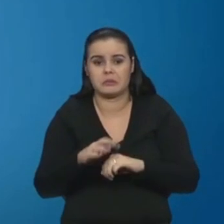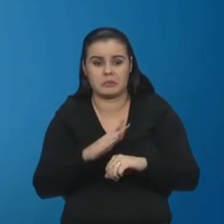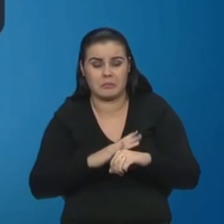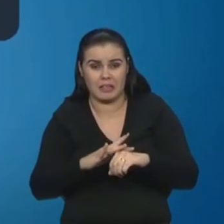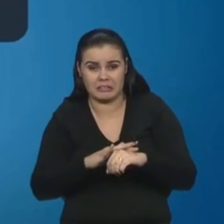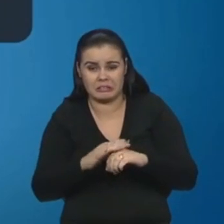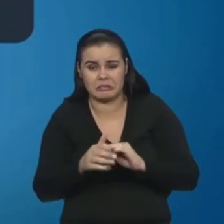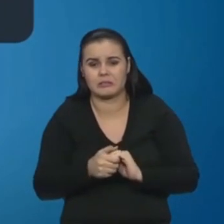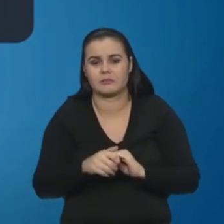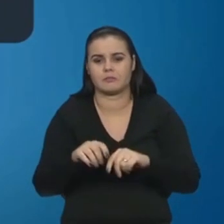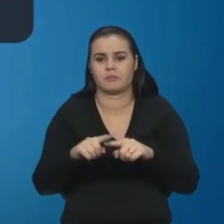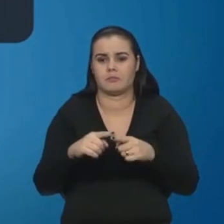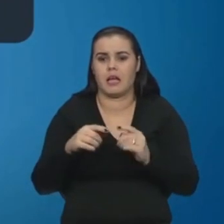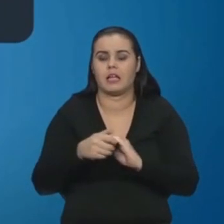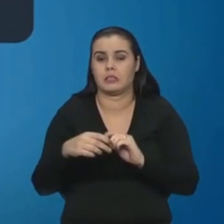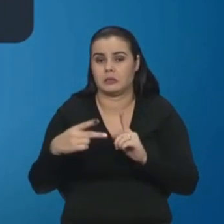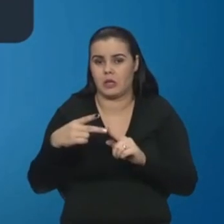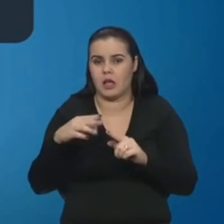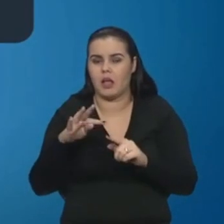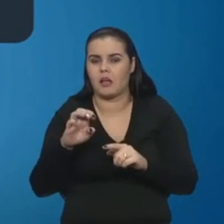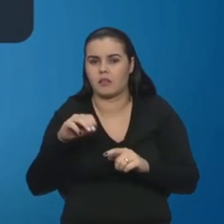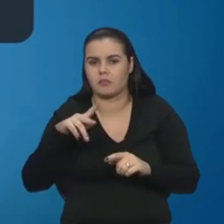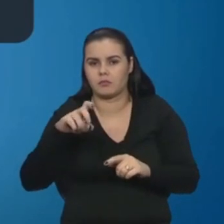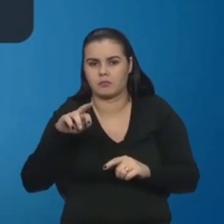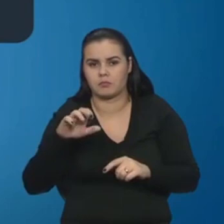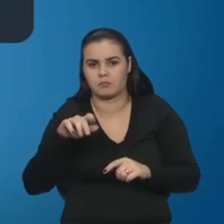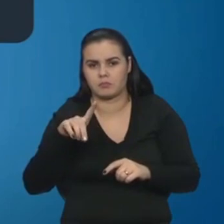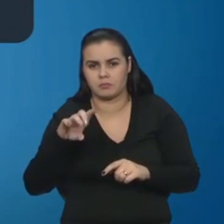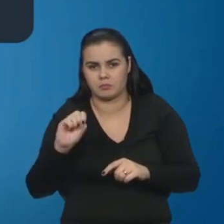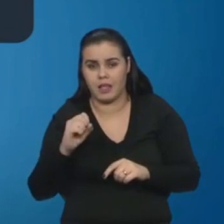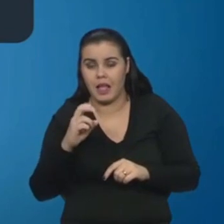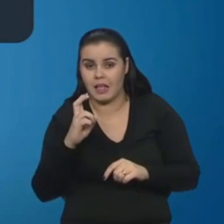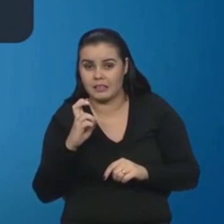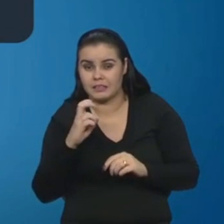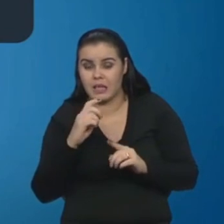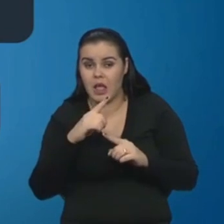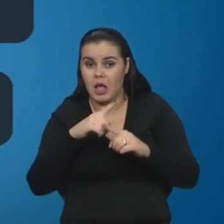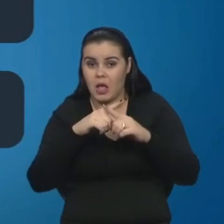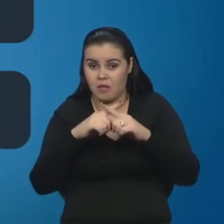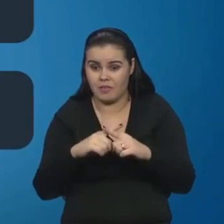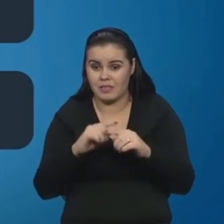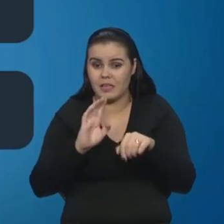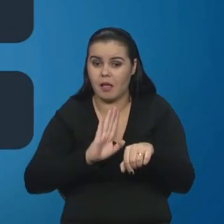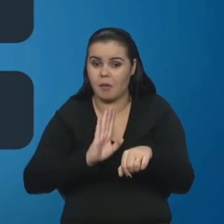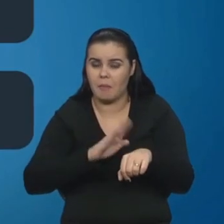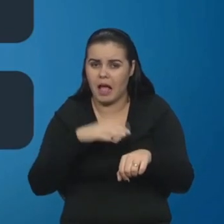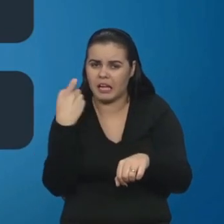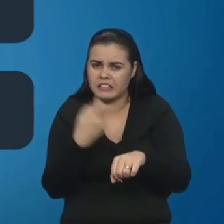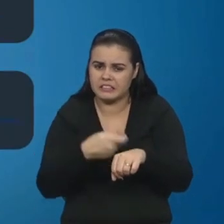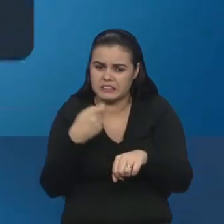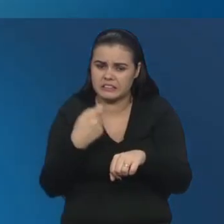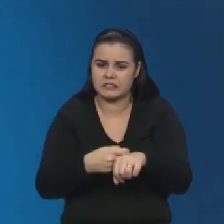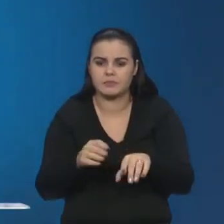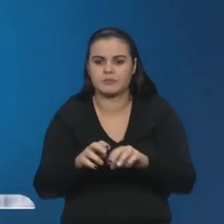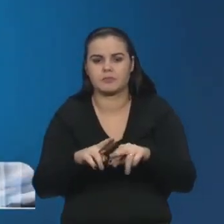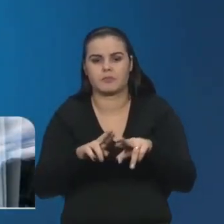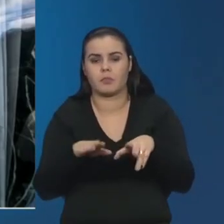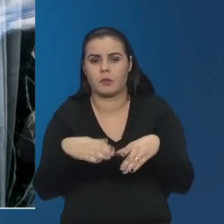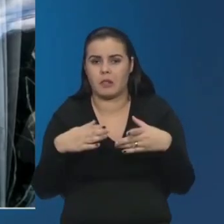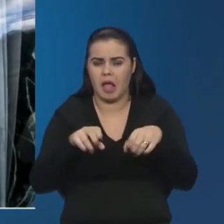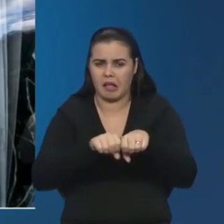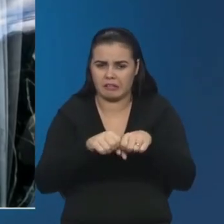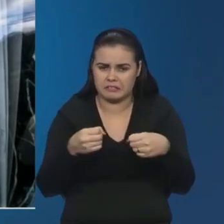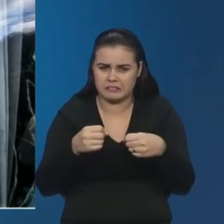até 5 vezes mais resistentes do que os flotados e, ao se romperem, produzem estilhaços. Os